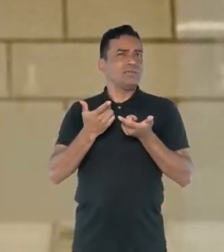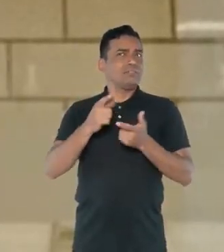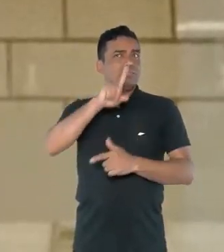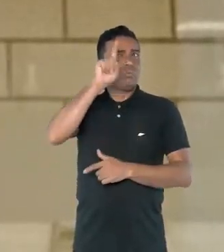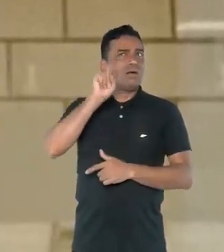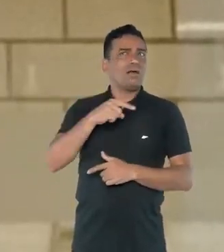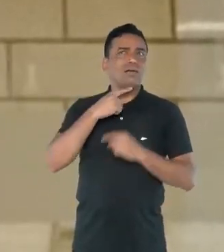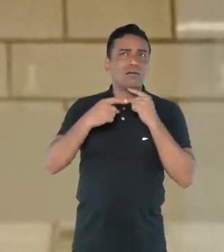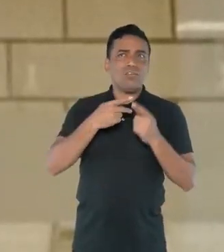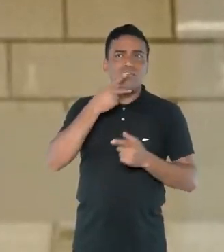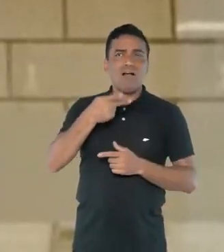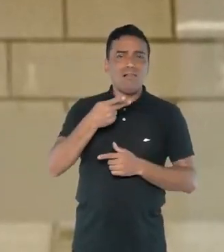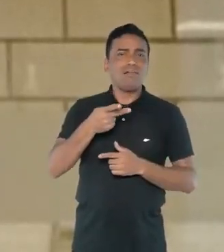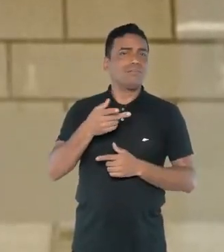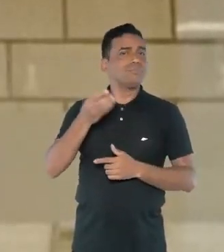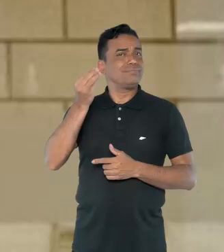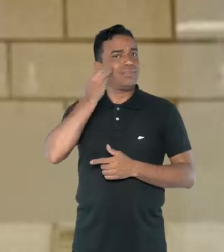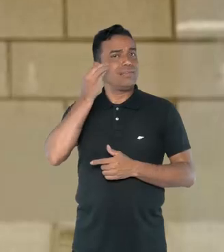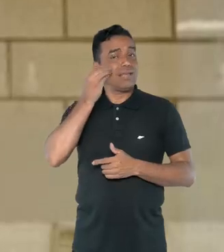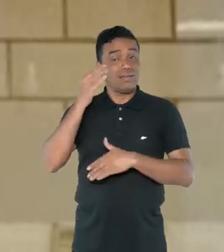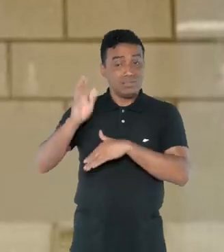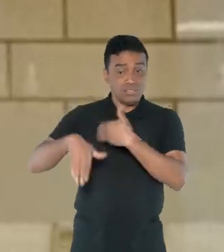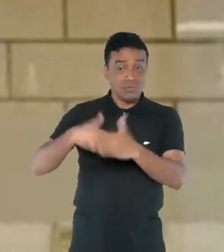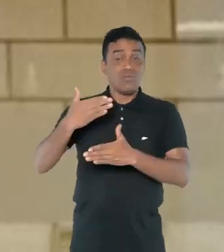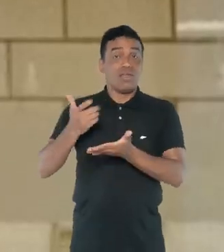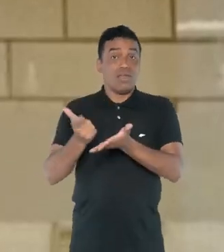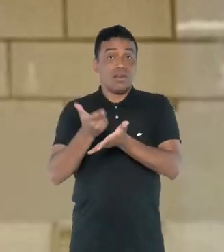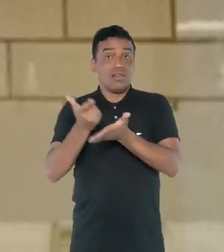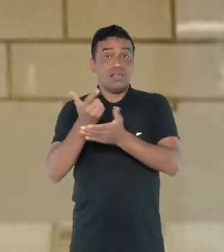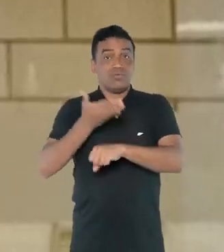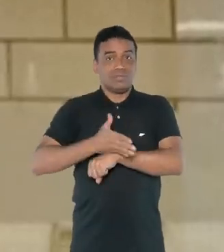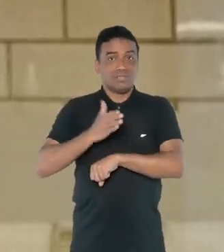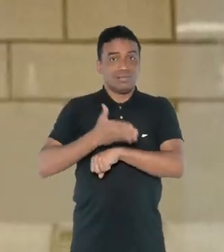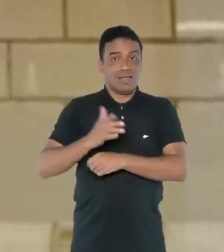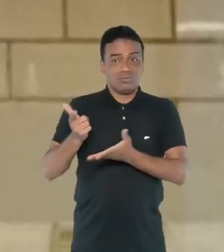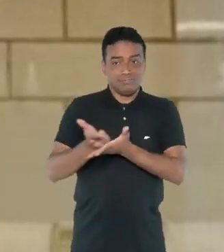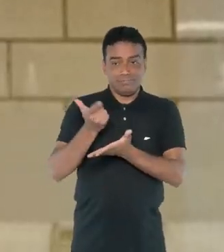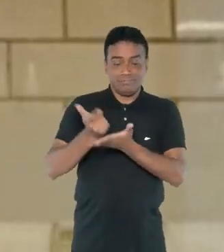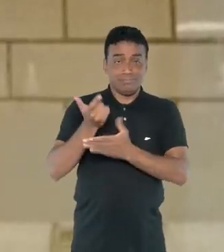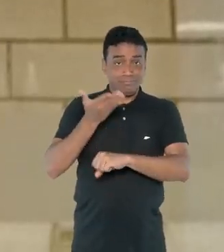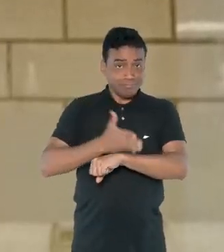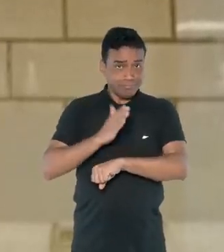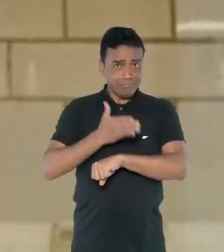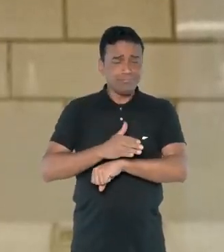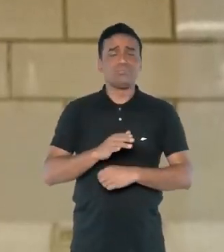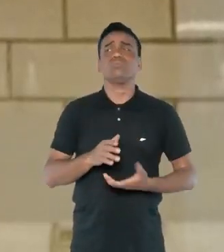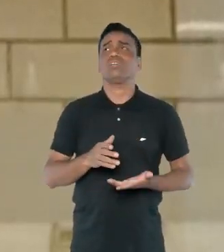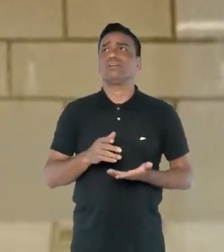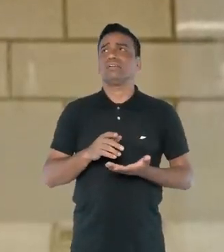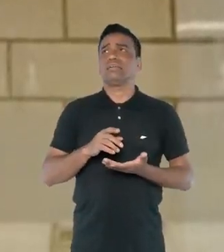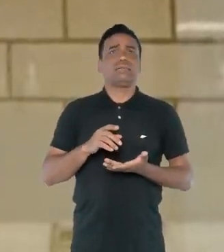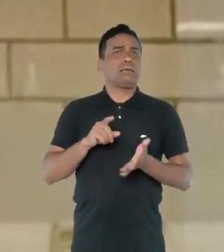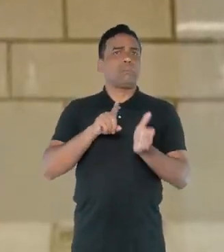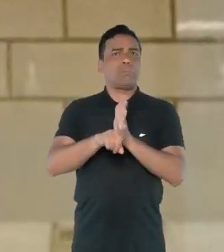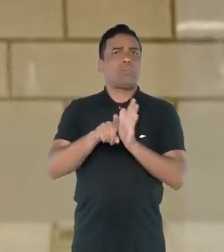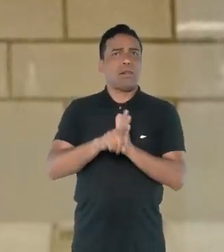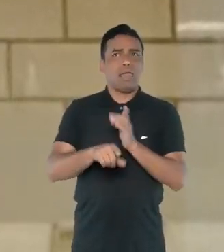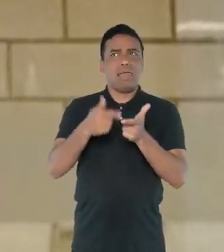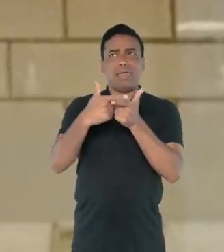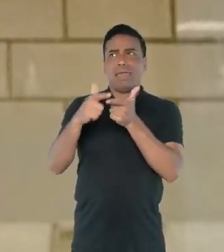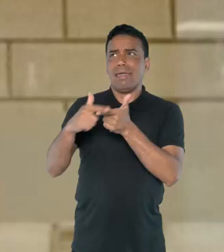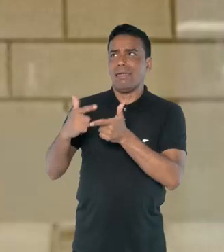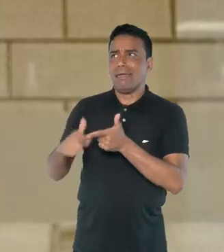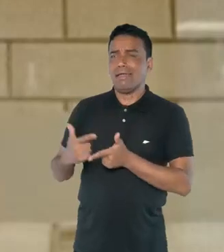começa a tentar dizer, né, desenvolver nos ensaios, né, questões que ele desenvolveu